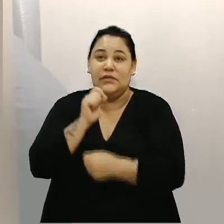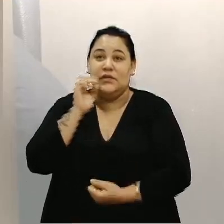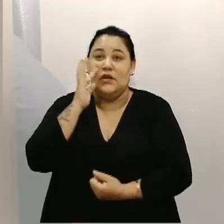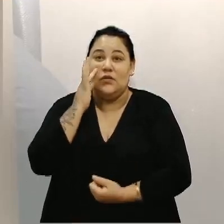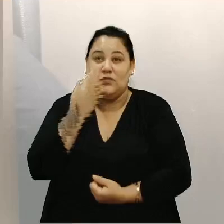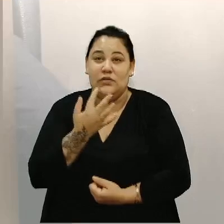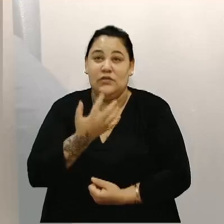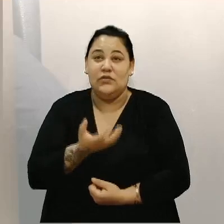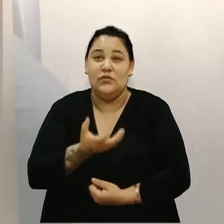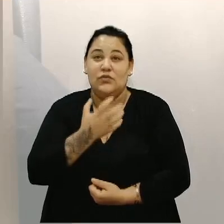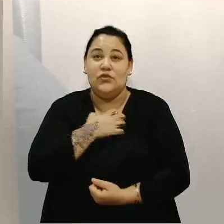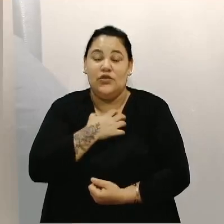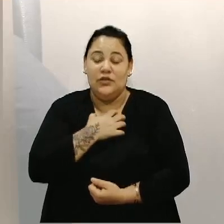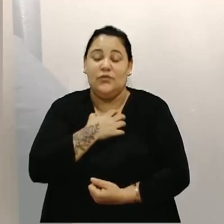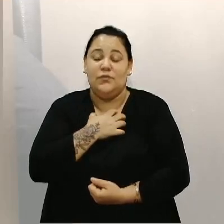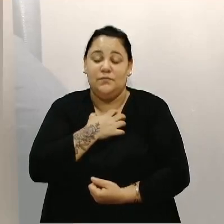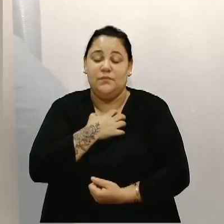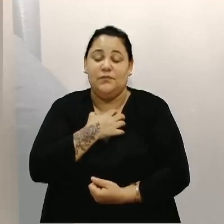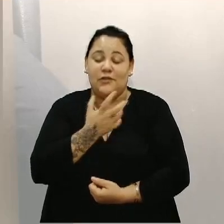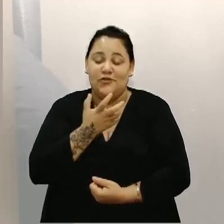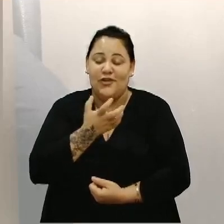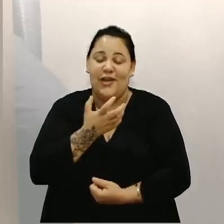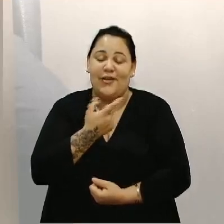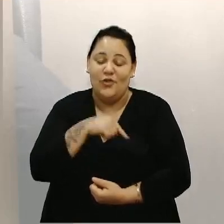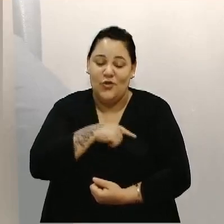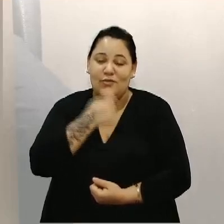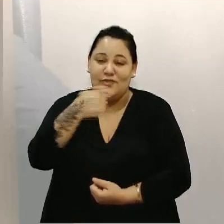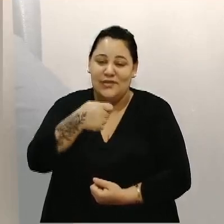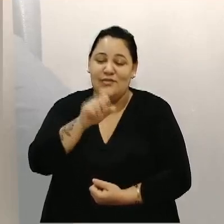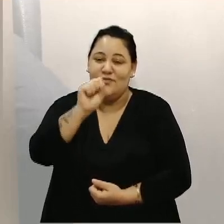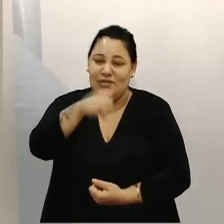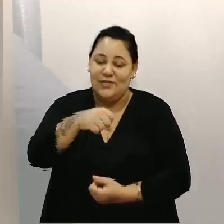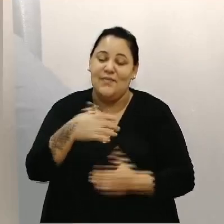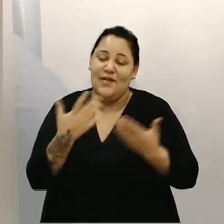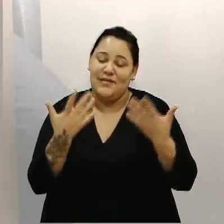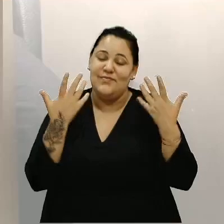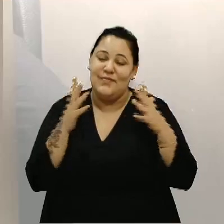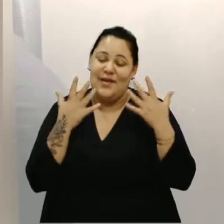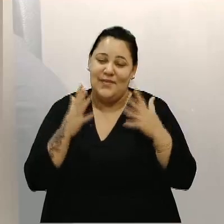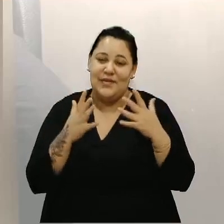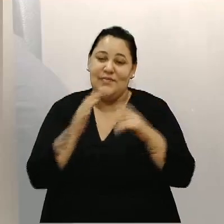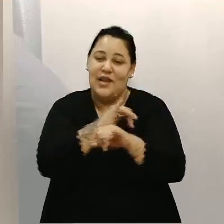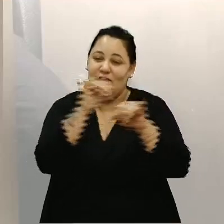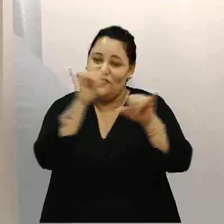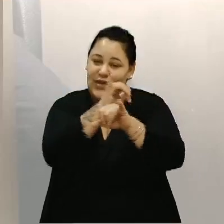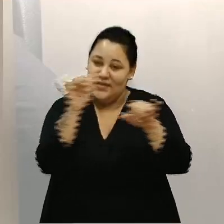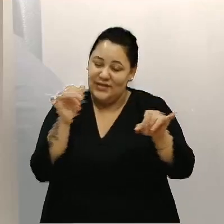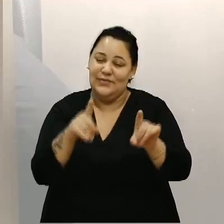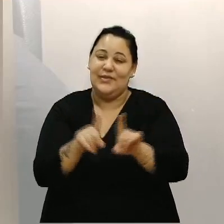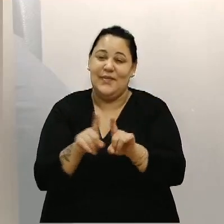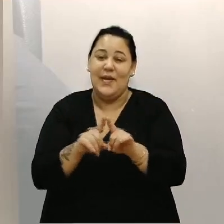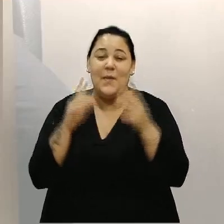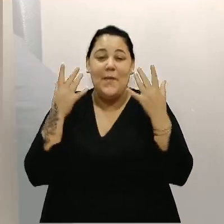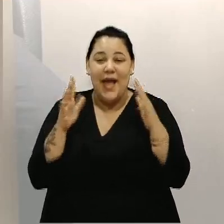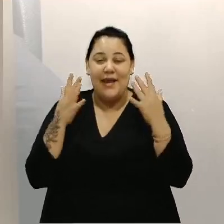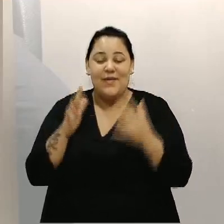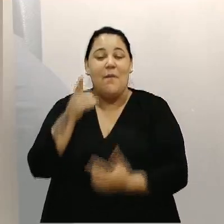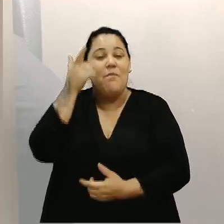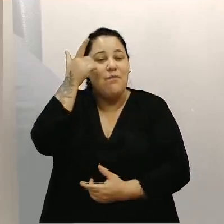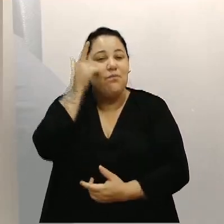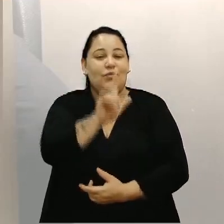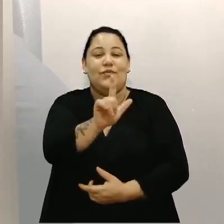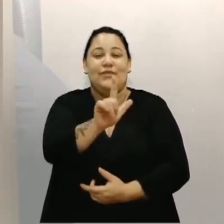forma como nós queremos. Obrigada. E precisamos. Mas parabéns pelo anúncio, parabéns por essa conquista